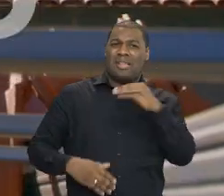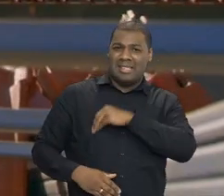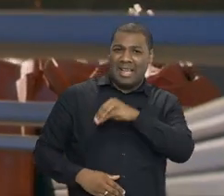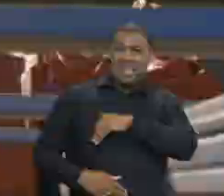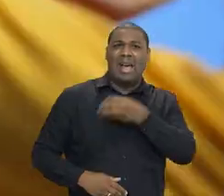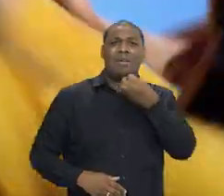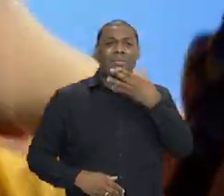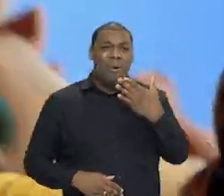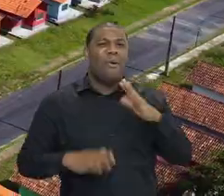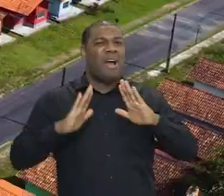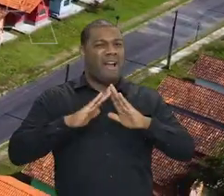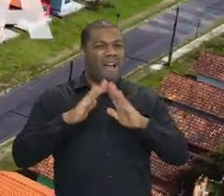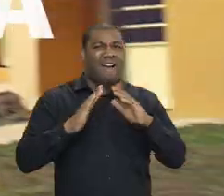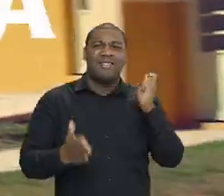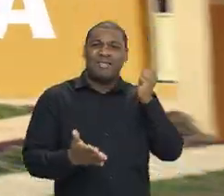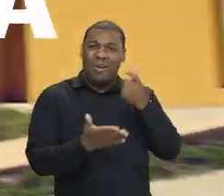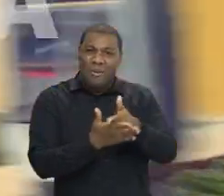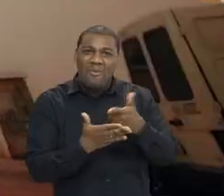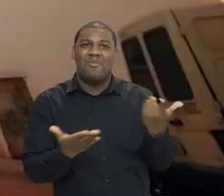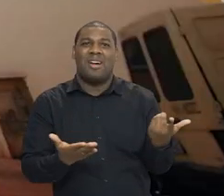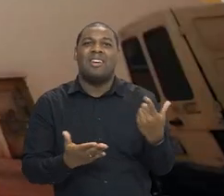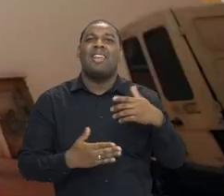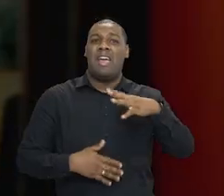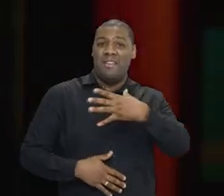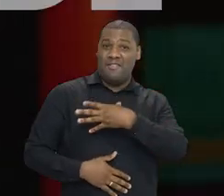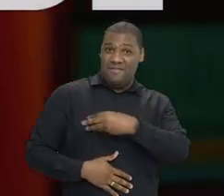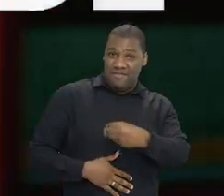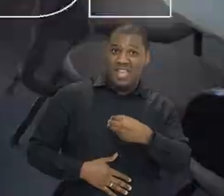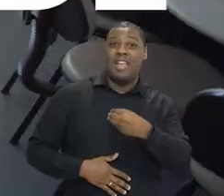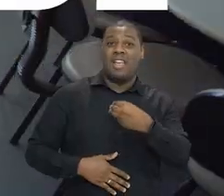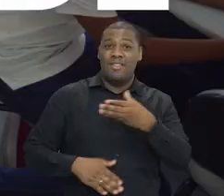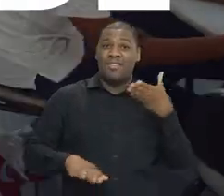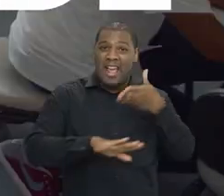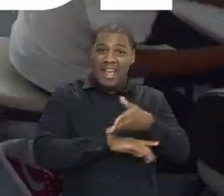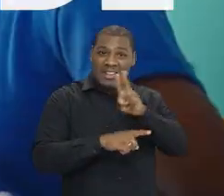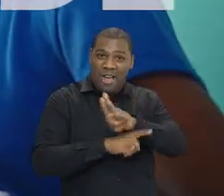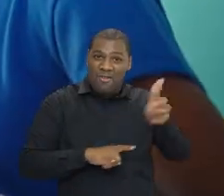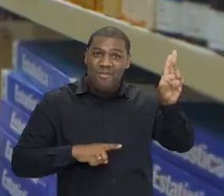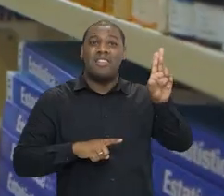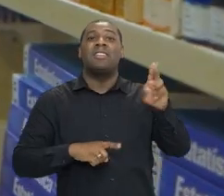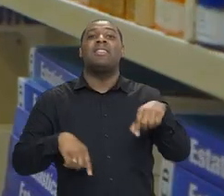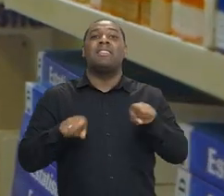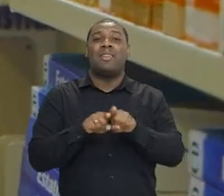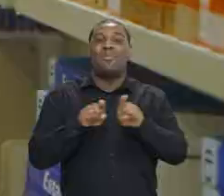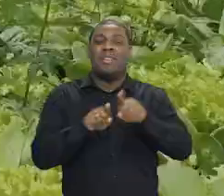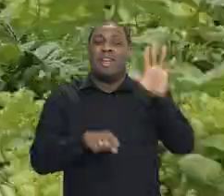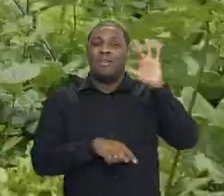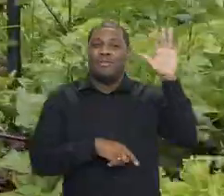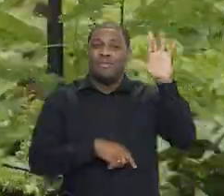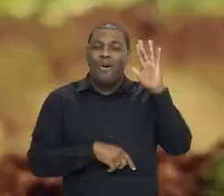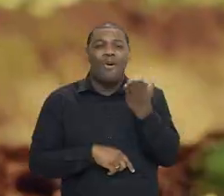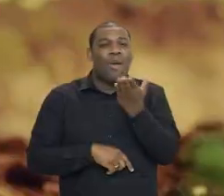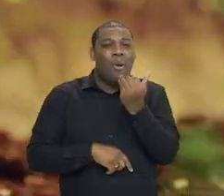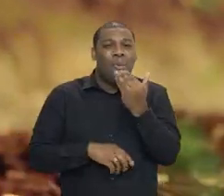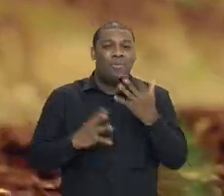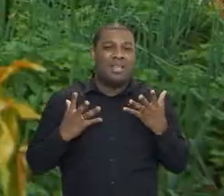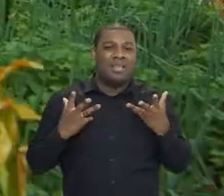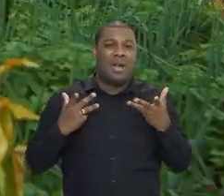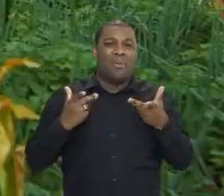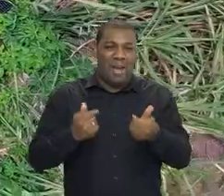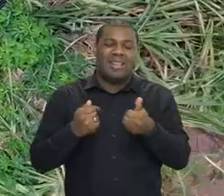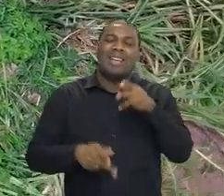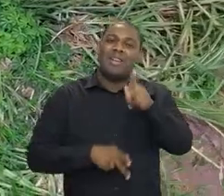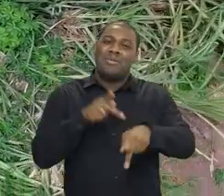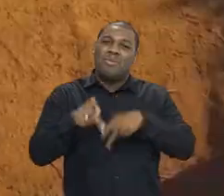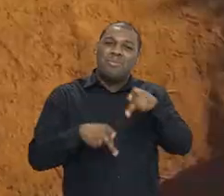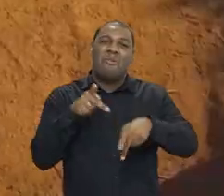salário, se sonhamos com a casa própria, se sonhamos com nossos filhos e filhas na universidade, se sonhamos com alimentação de qualidade